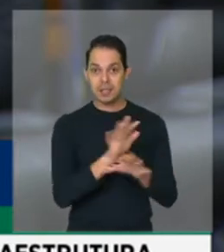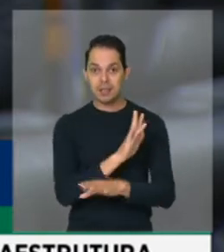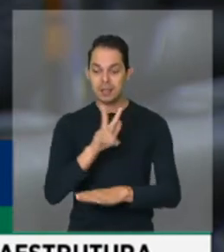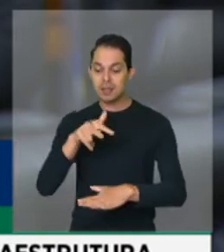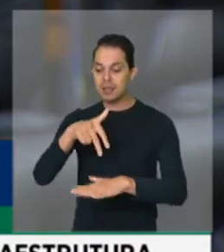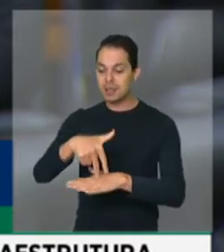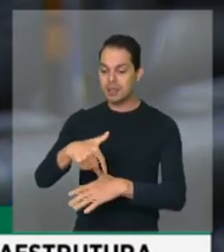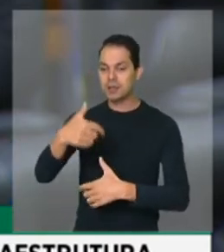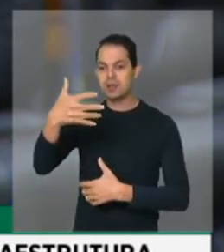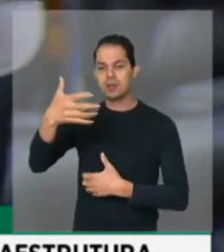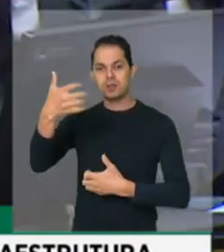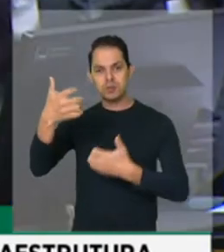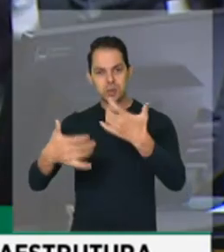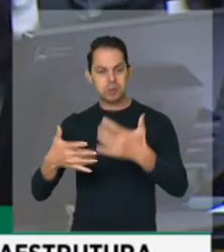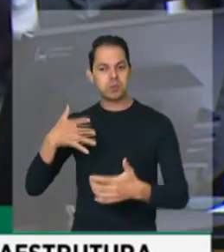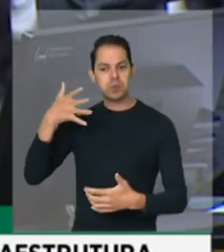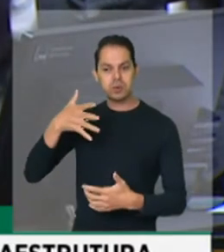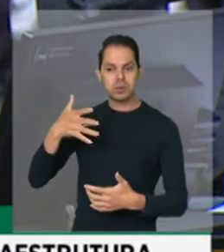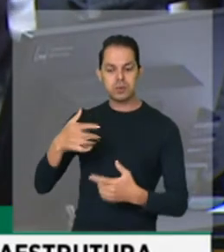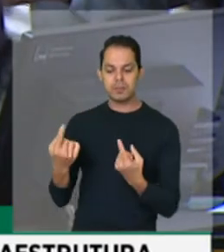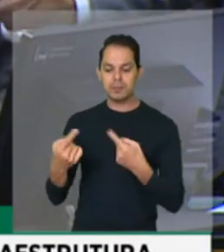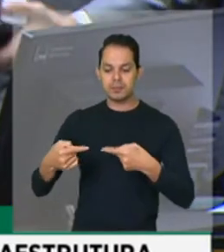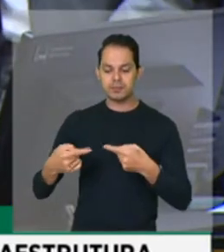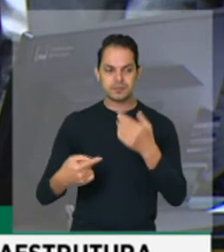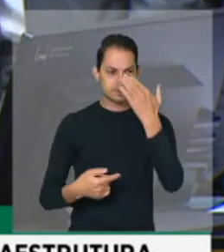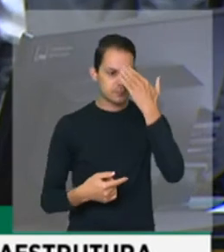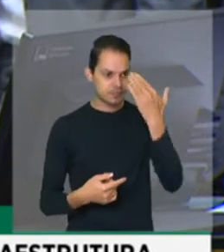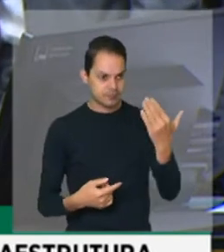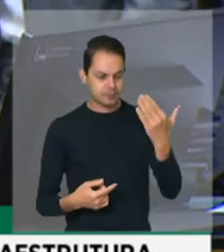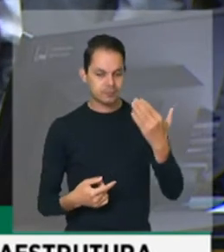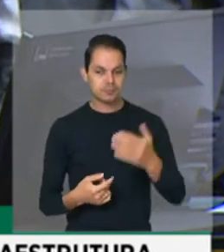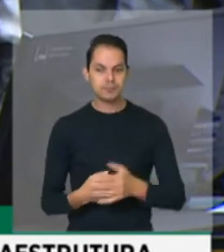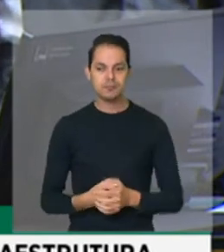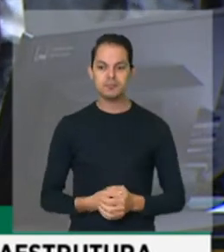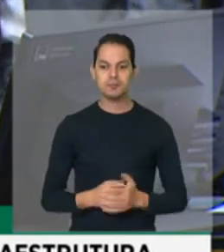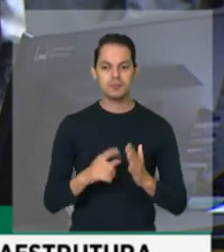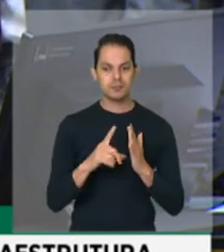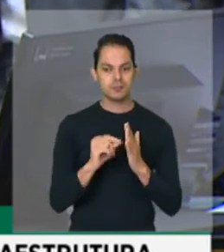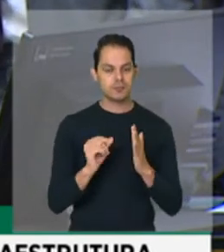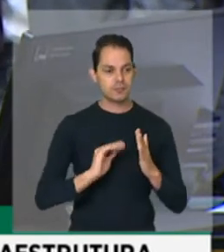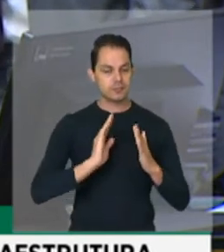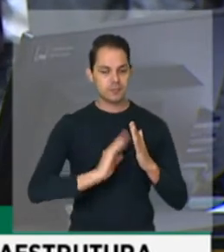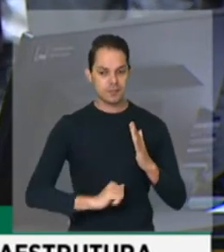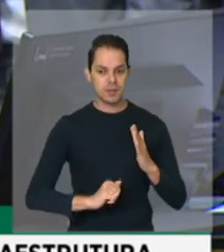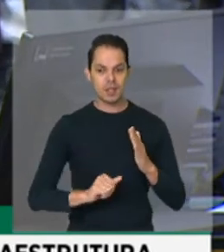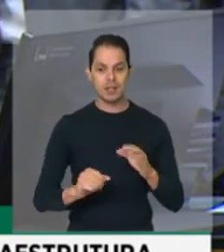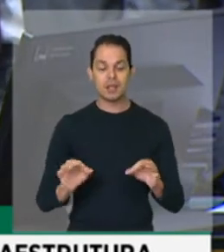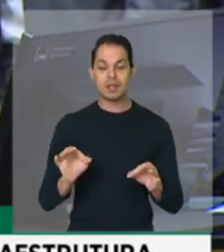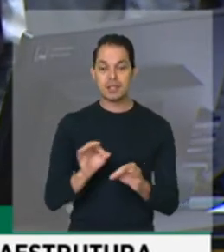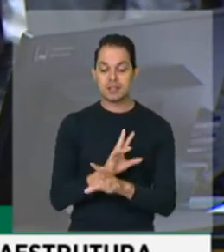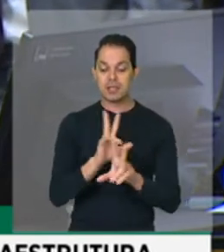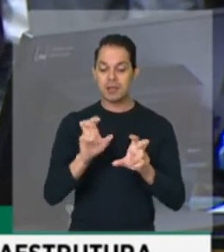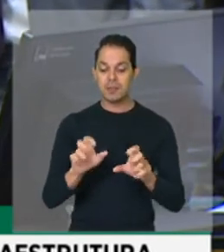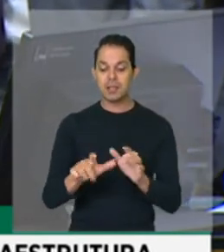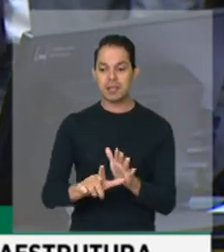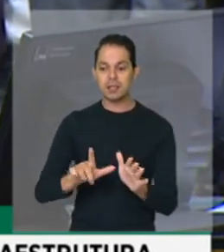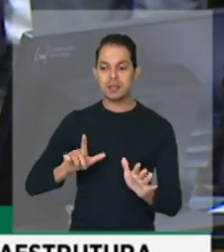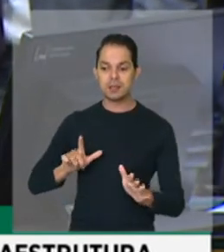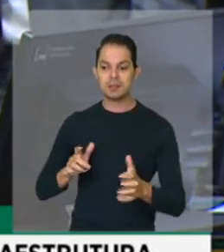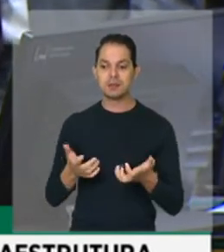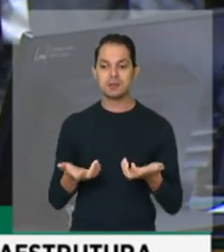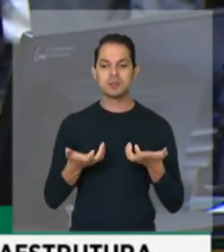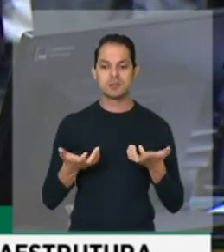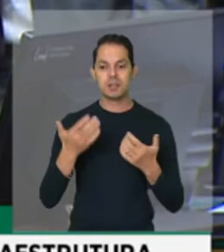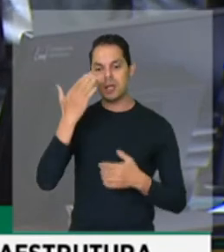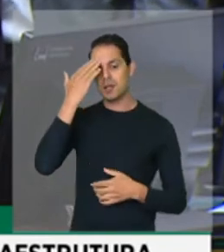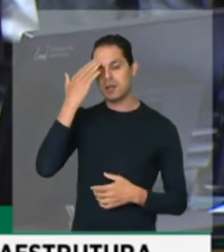Obrigado, presidente. Obrigado. Agradeço ao deputado Molon pela retirada. Eu queria aqui, antes de encerrar essa matéria, agradecer